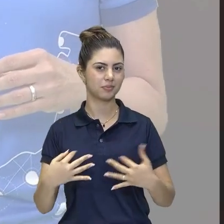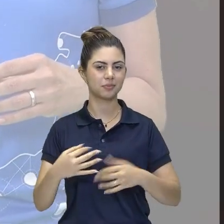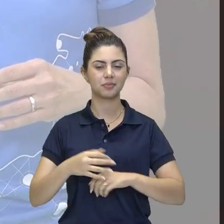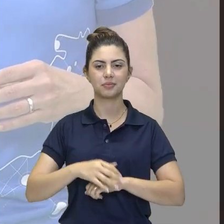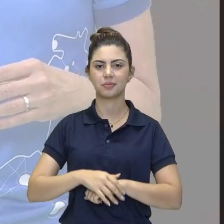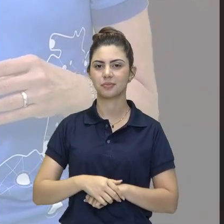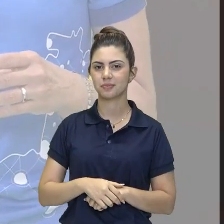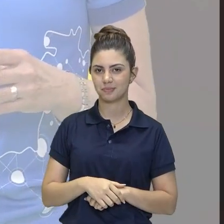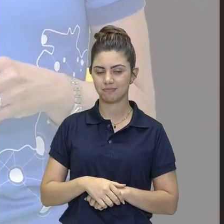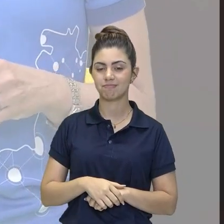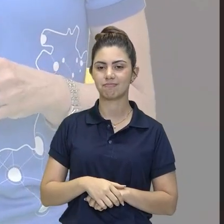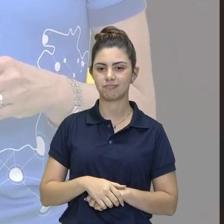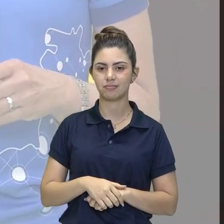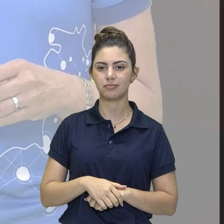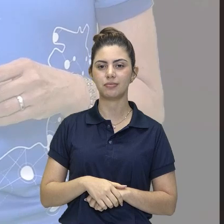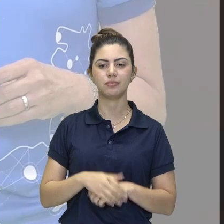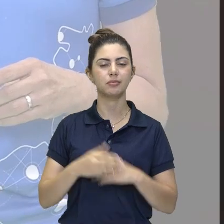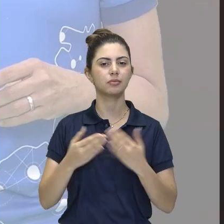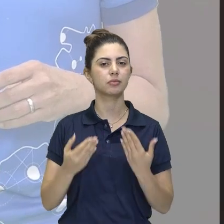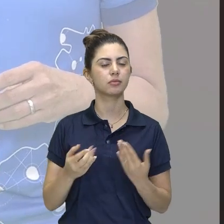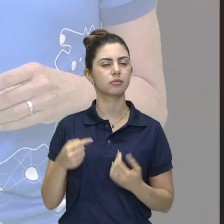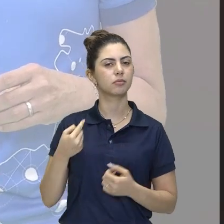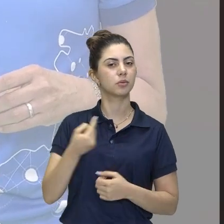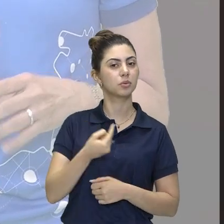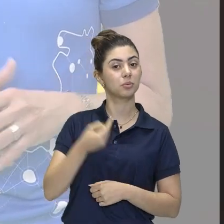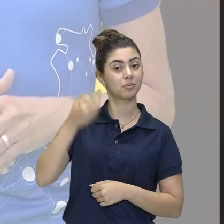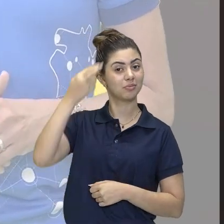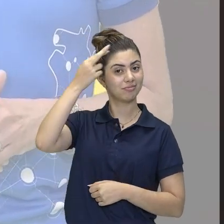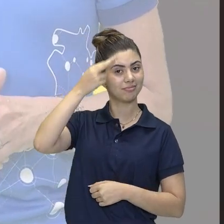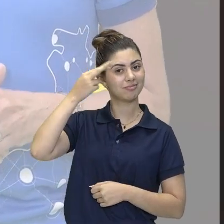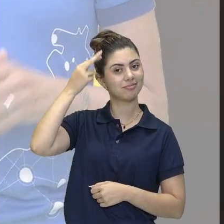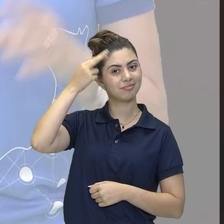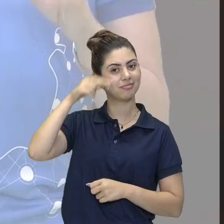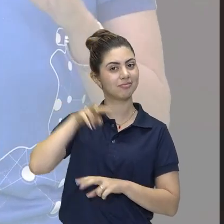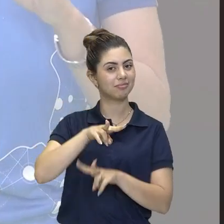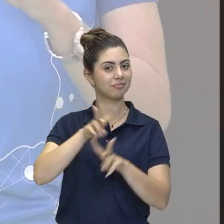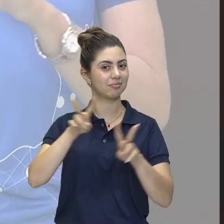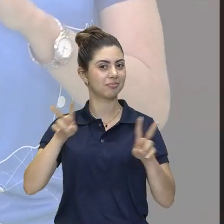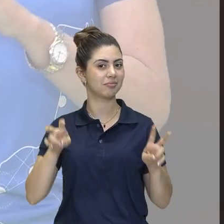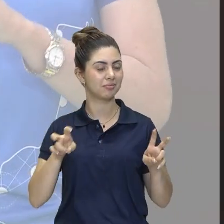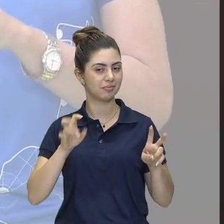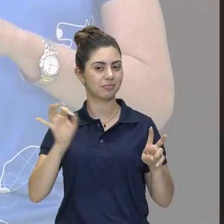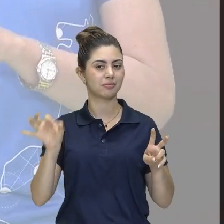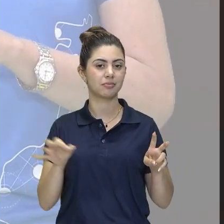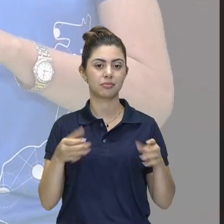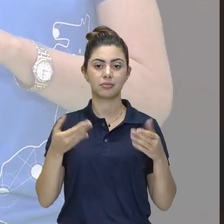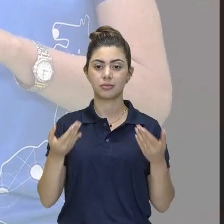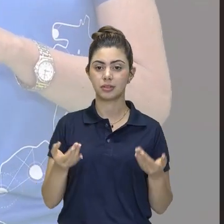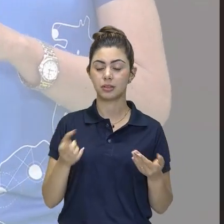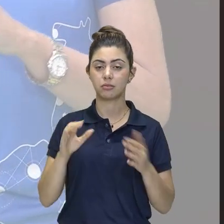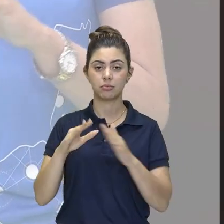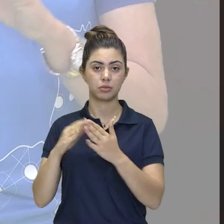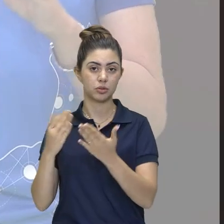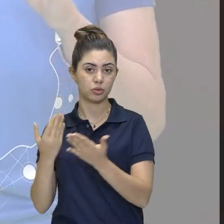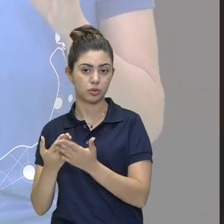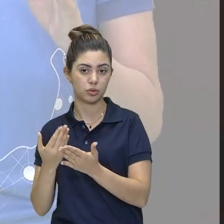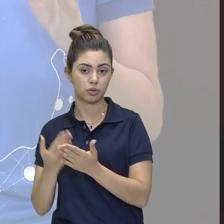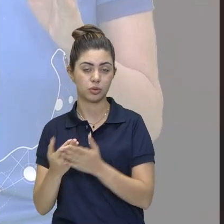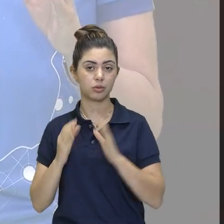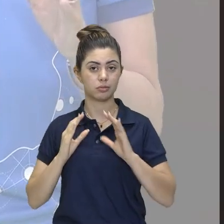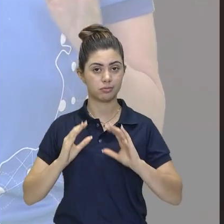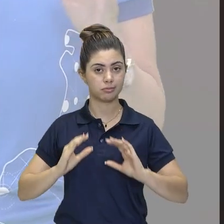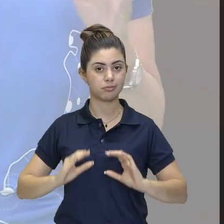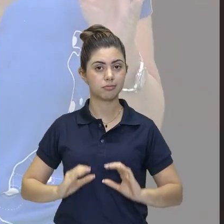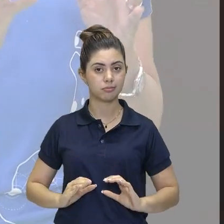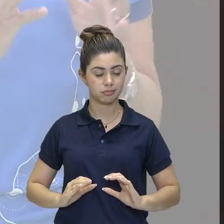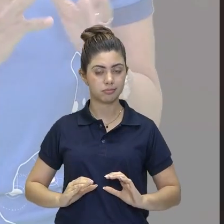esse pensamento, essa reflexão sobre essa questão da relação entre escola,